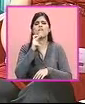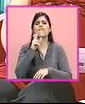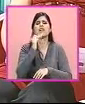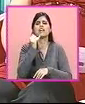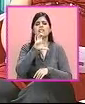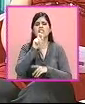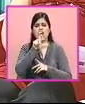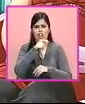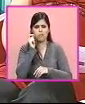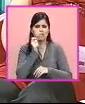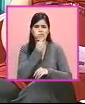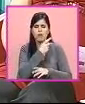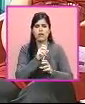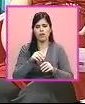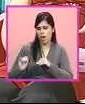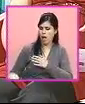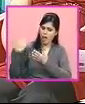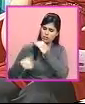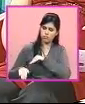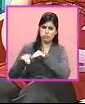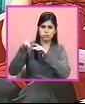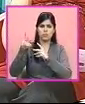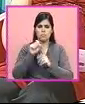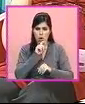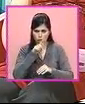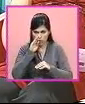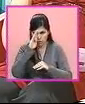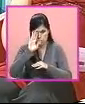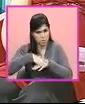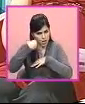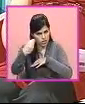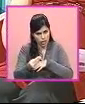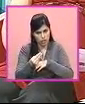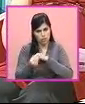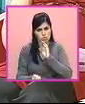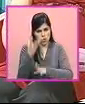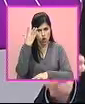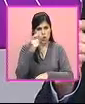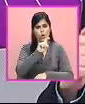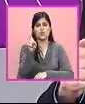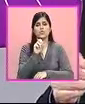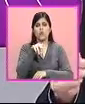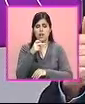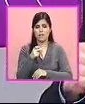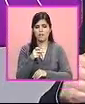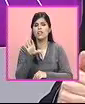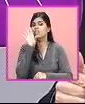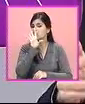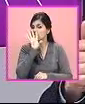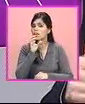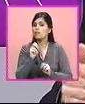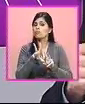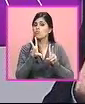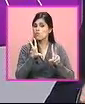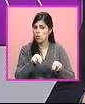que é normalmente quando ela se manifesta, pode também vir a ter zona mais tarde? É assim. Quem nunca tiver sido infectado